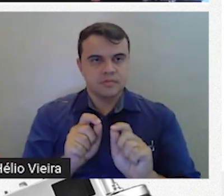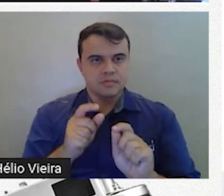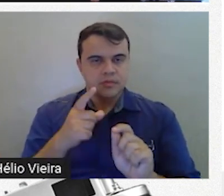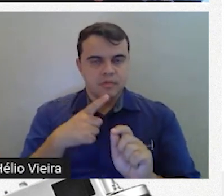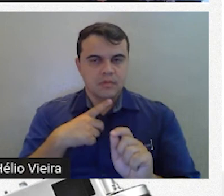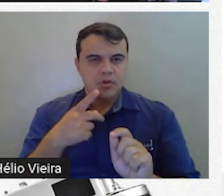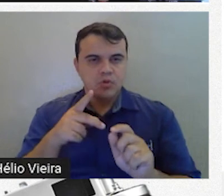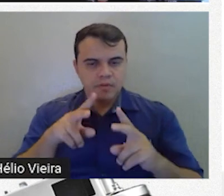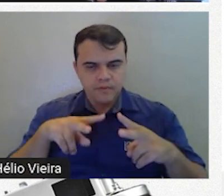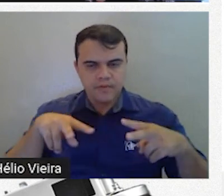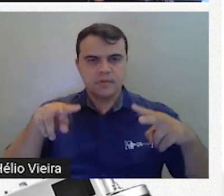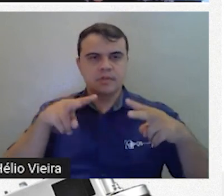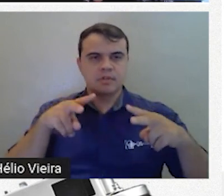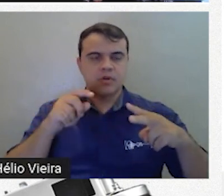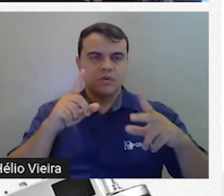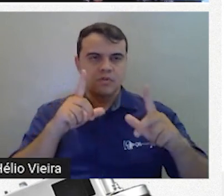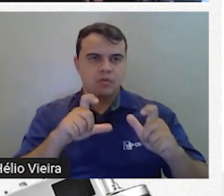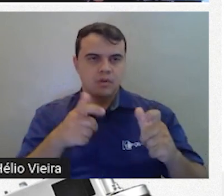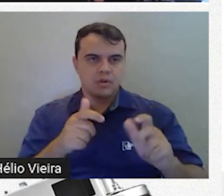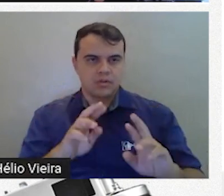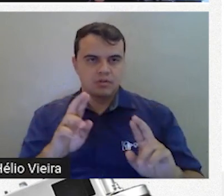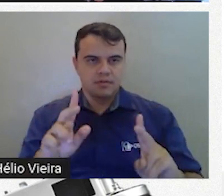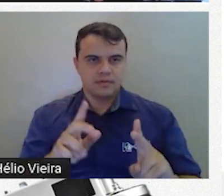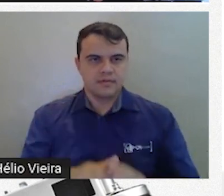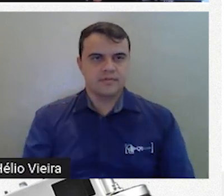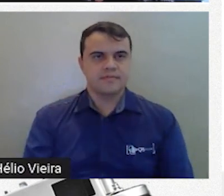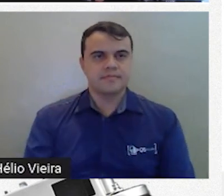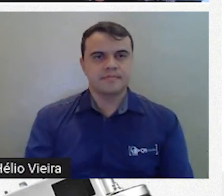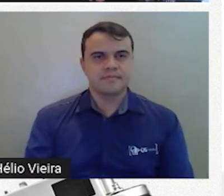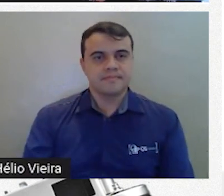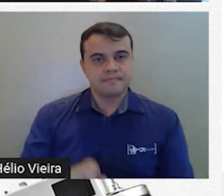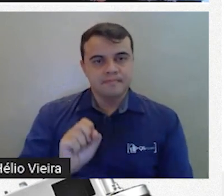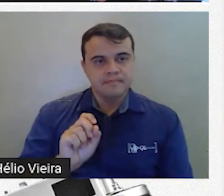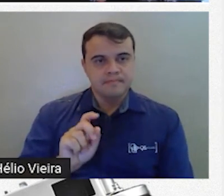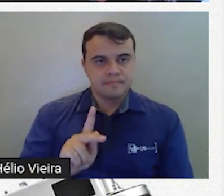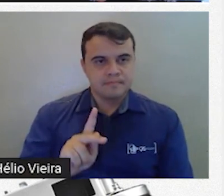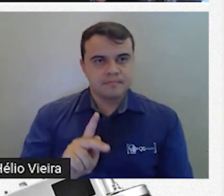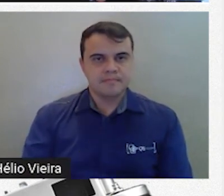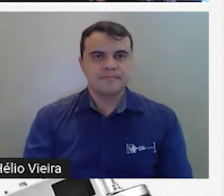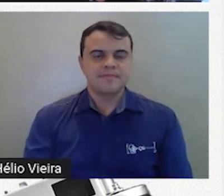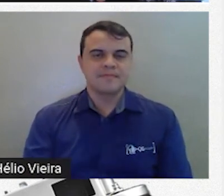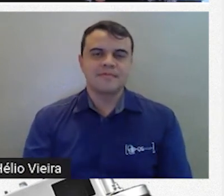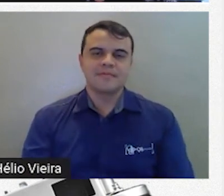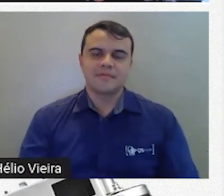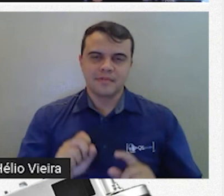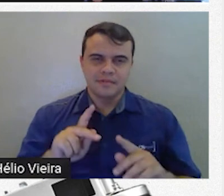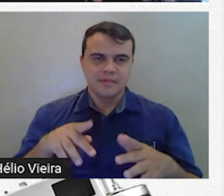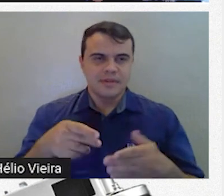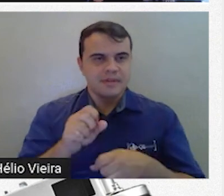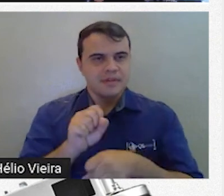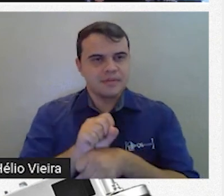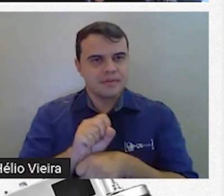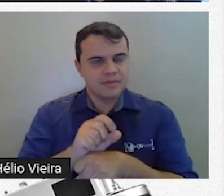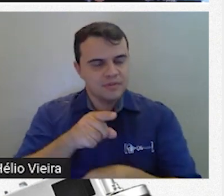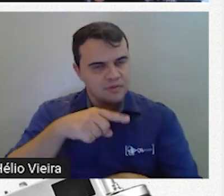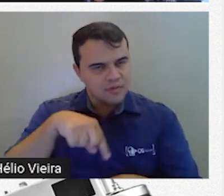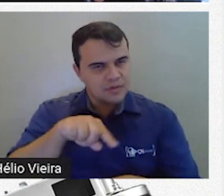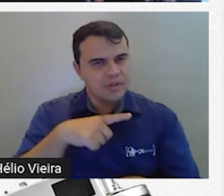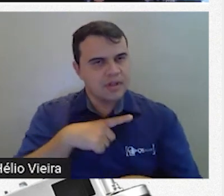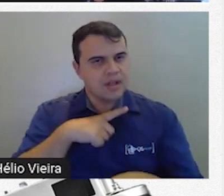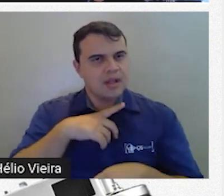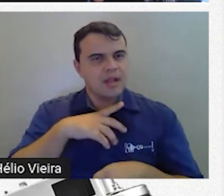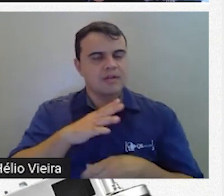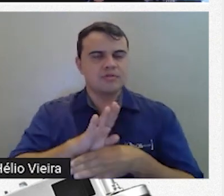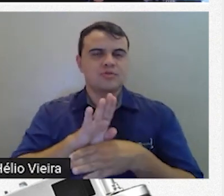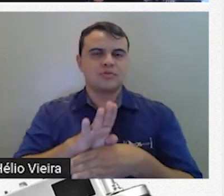sua visão de fotografia diferente, tá ok? Então é isso, espero que tenham contribuído um